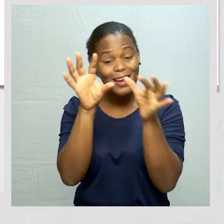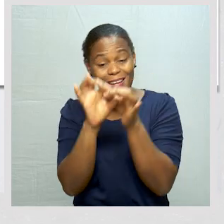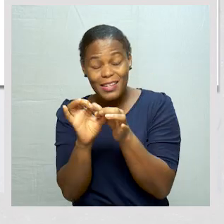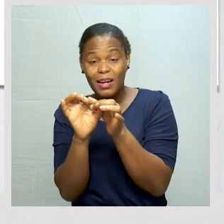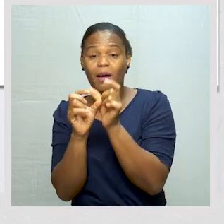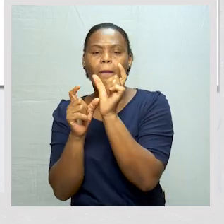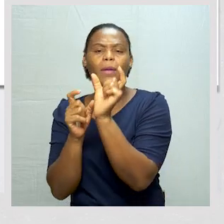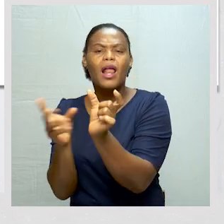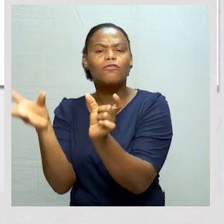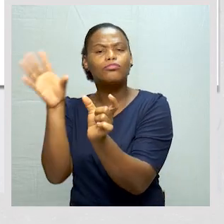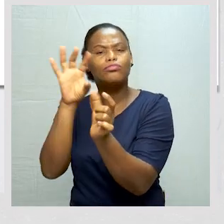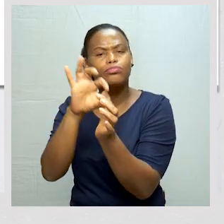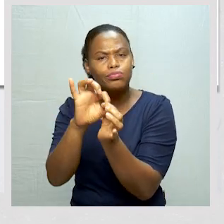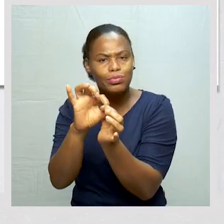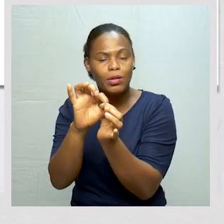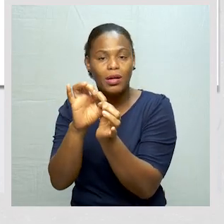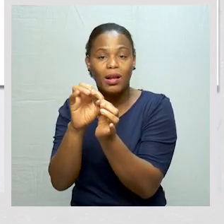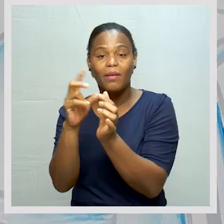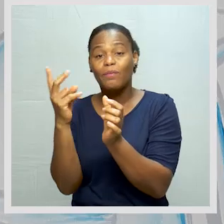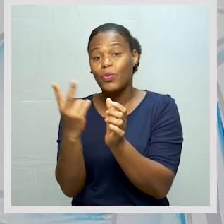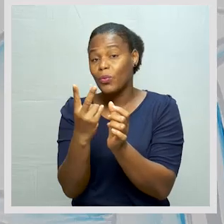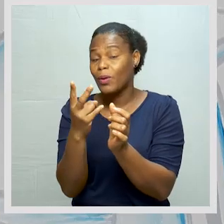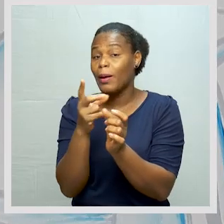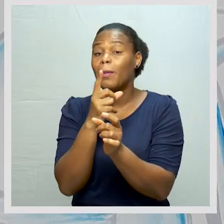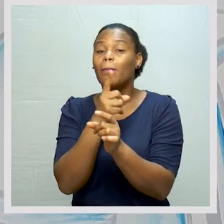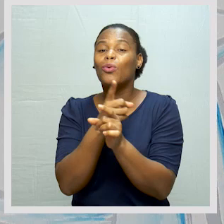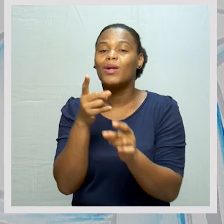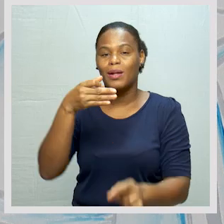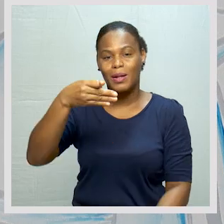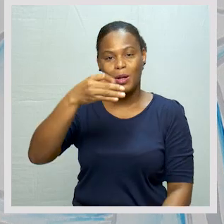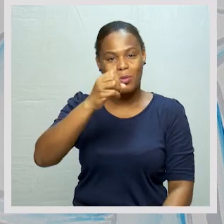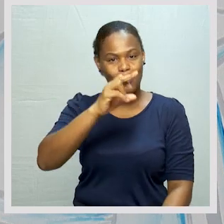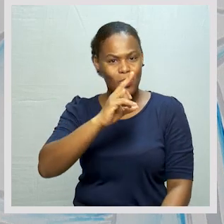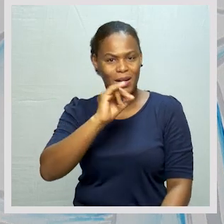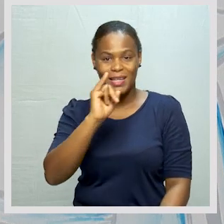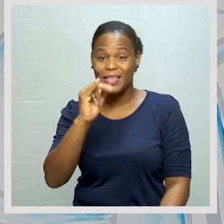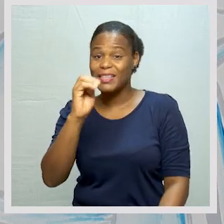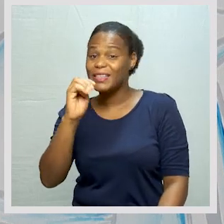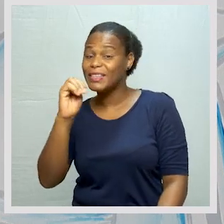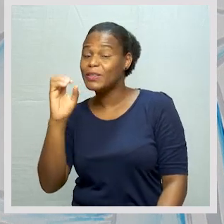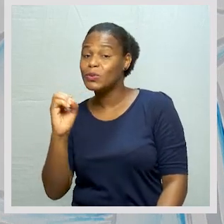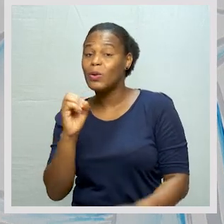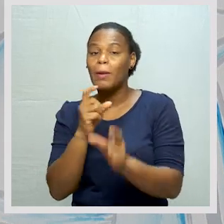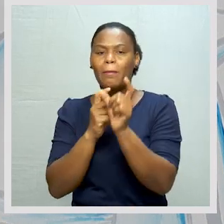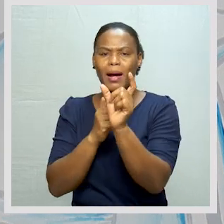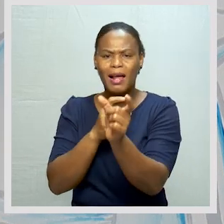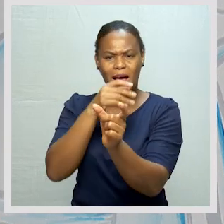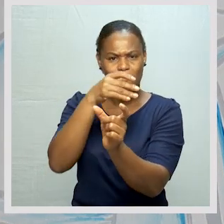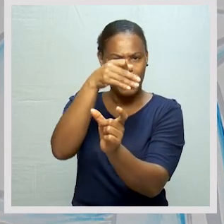está ligada por uma palavra, por duas palavras aqui. Por isso, a estas palavras damos o nome